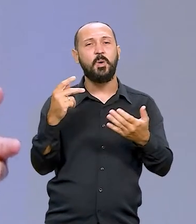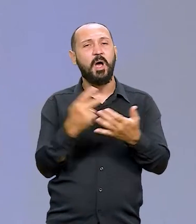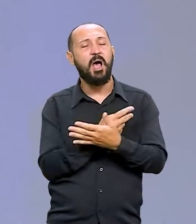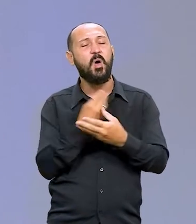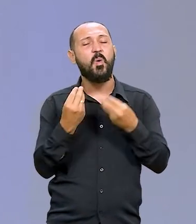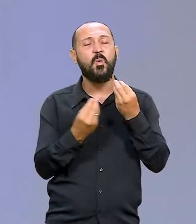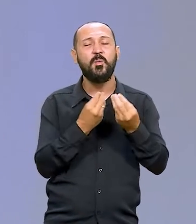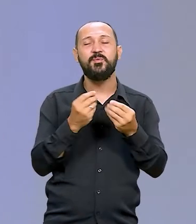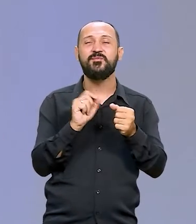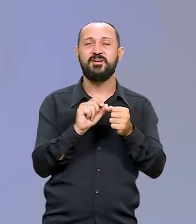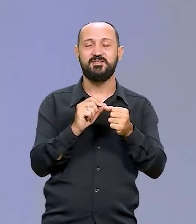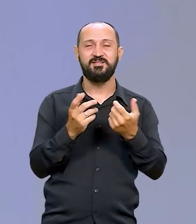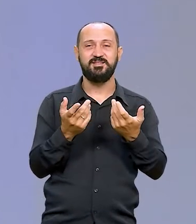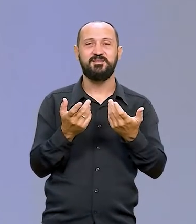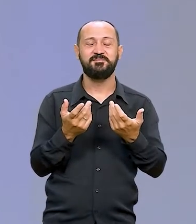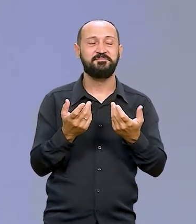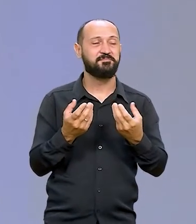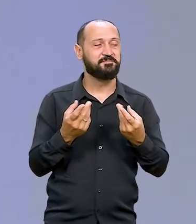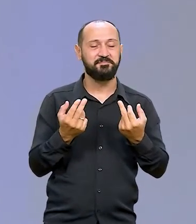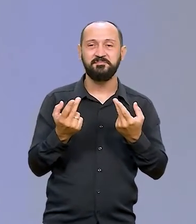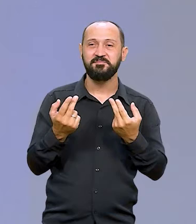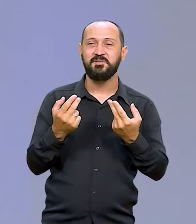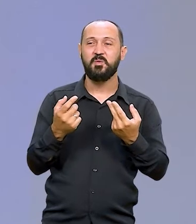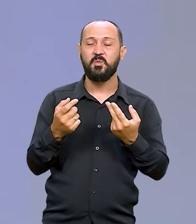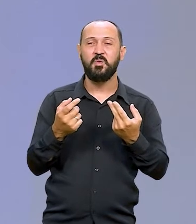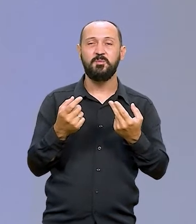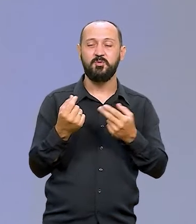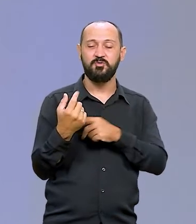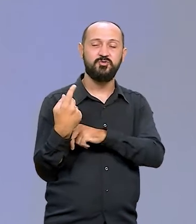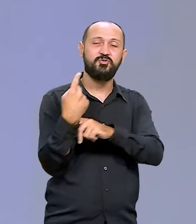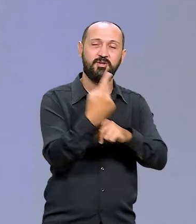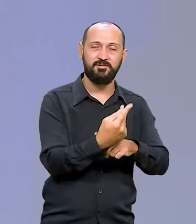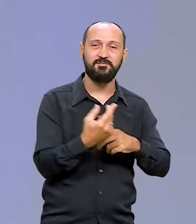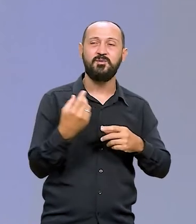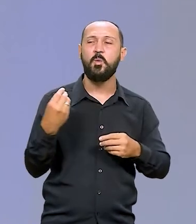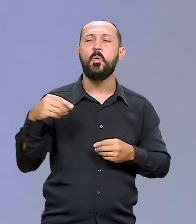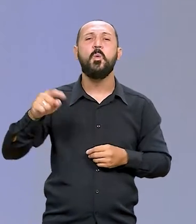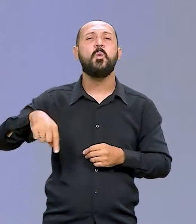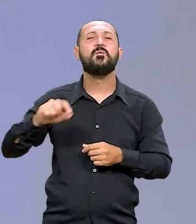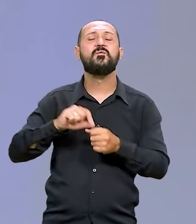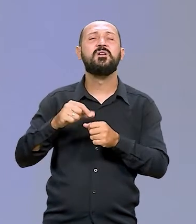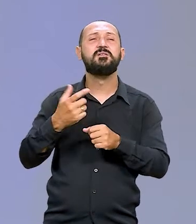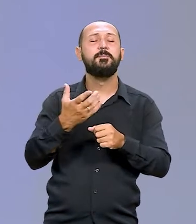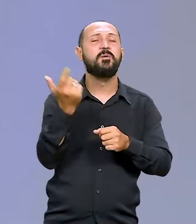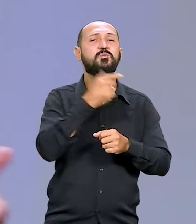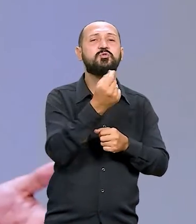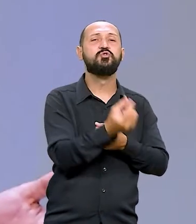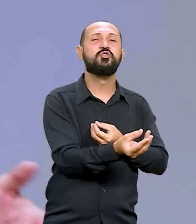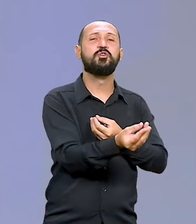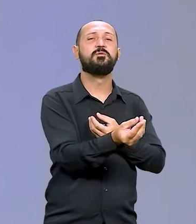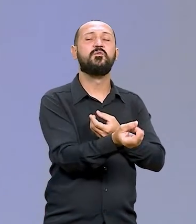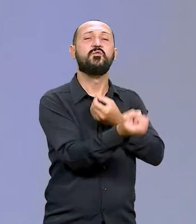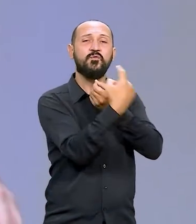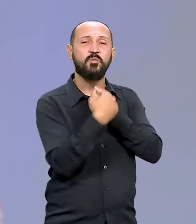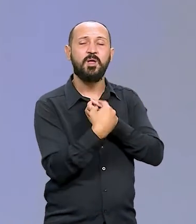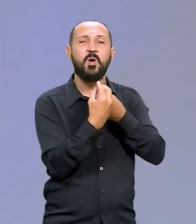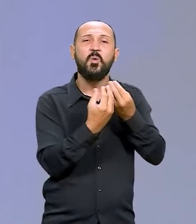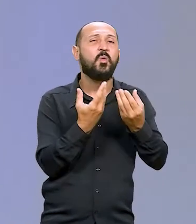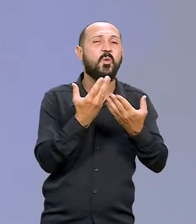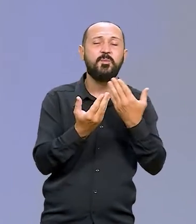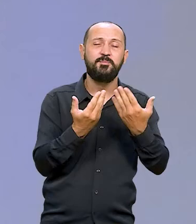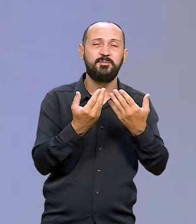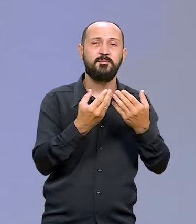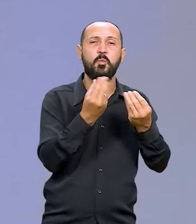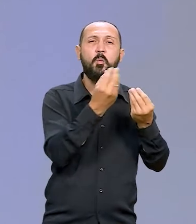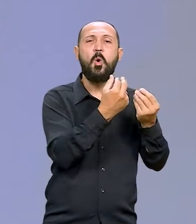dado errado para quem está como fiduciante, o que seria feito num processo de execução entre